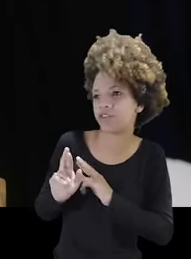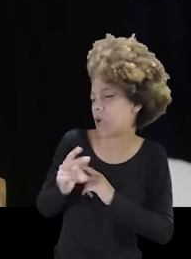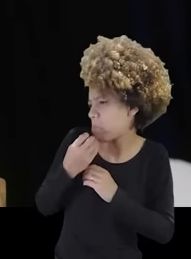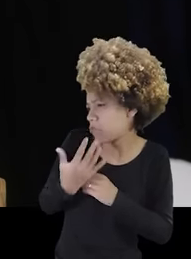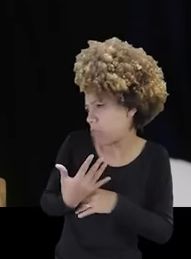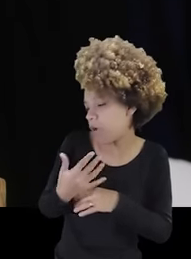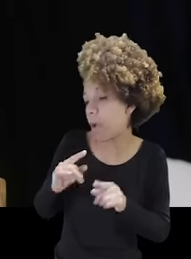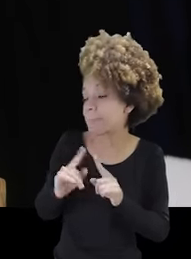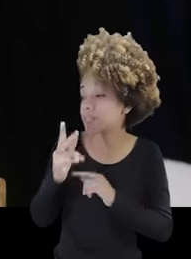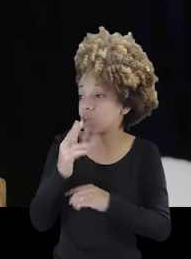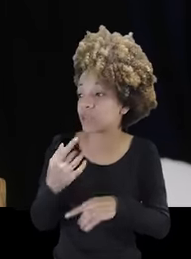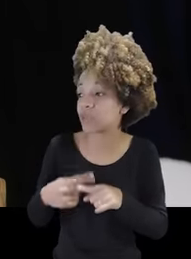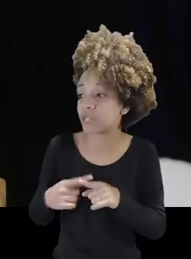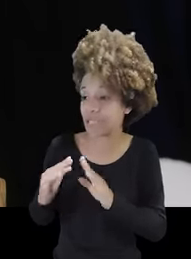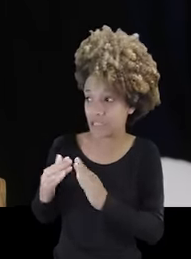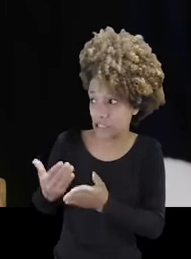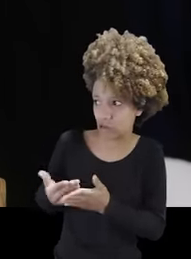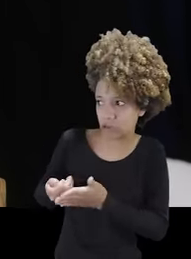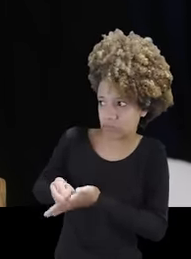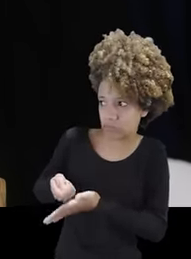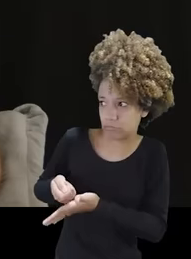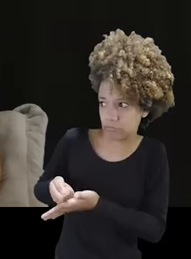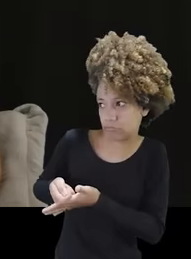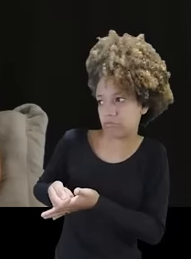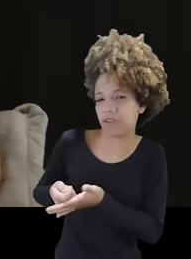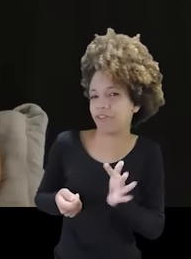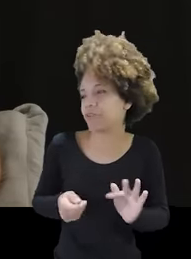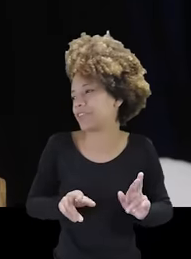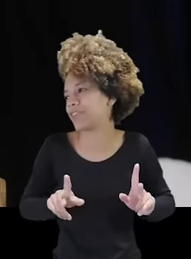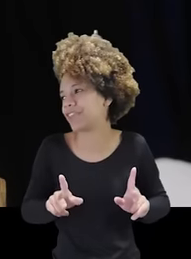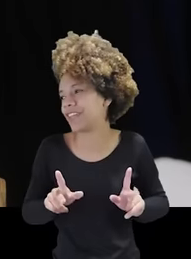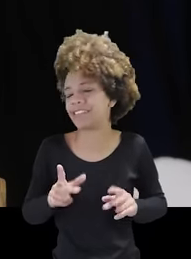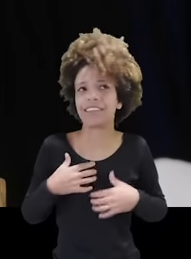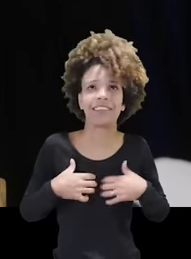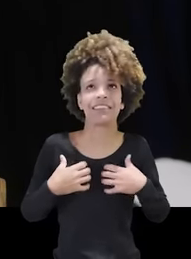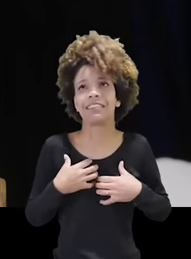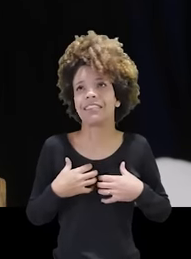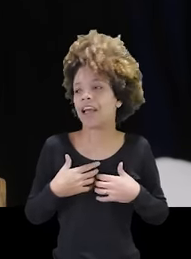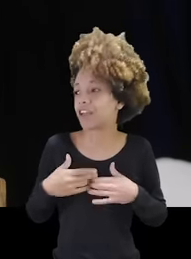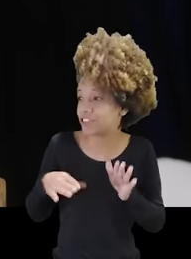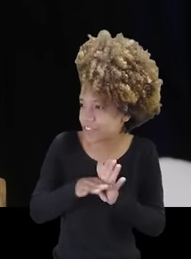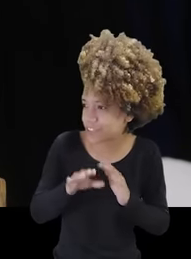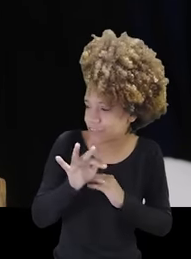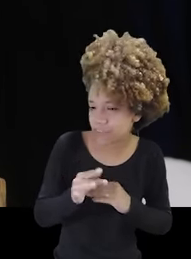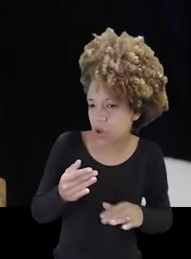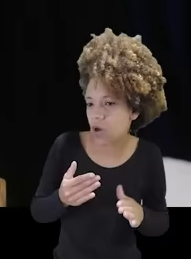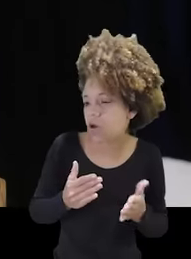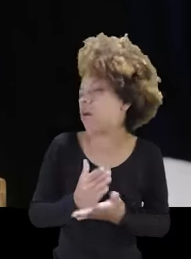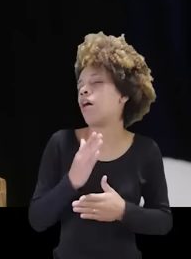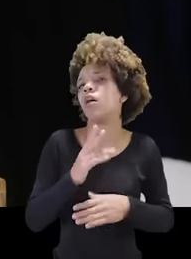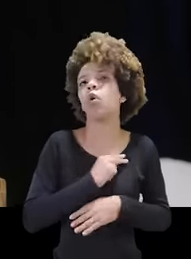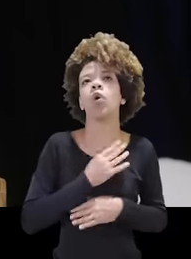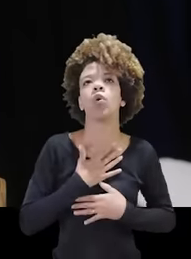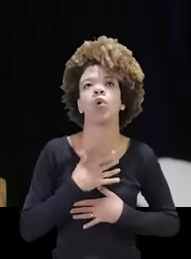não foi foi muito boa e eu acho que é porque como na escola foi muito tenso Ai meu Deus muito tenso você chega na entrou na faculdade